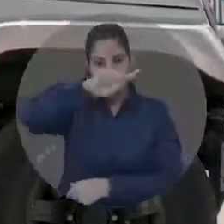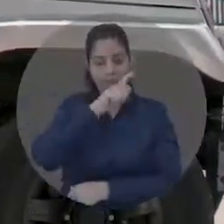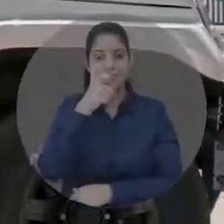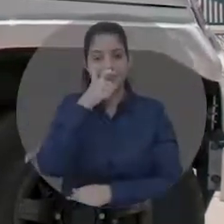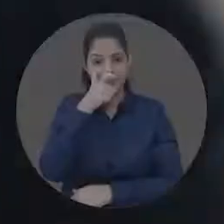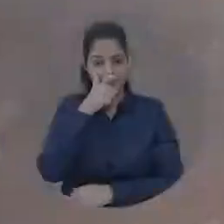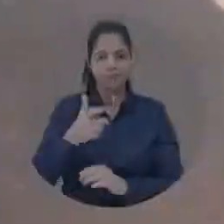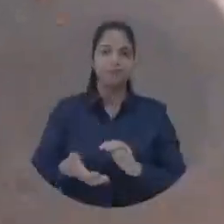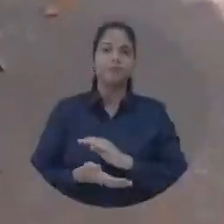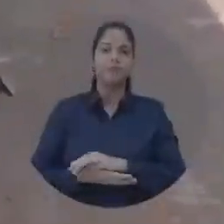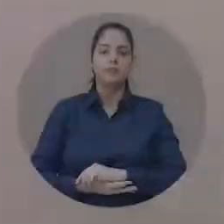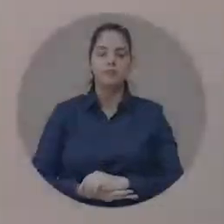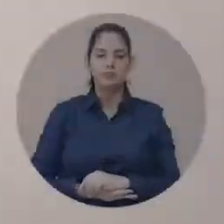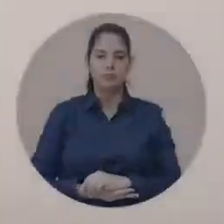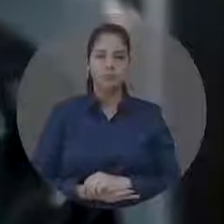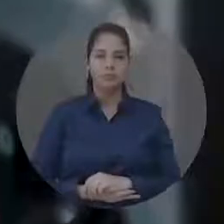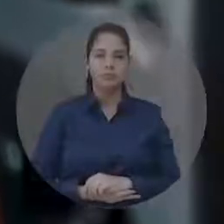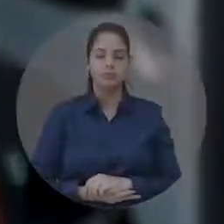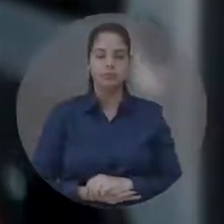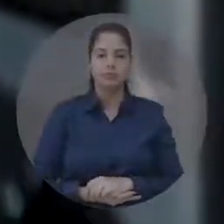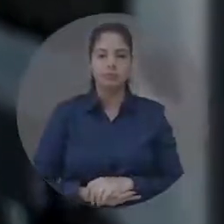desse trabalho para você.